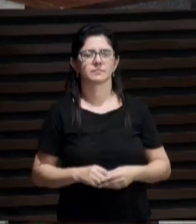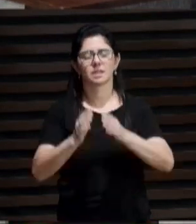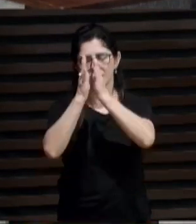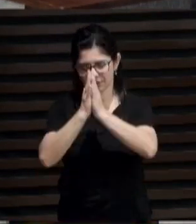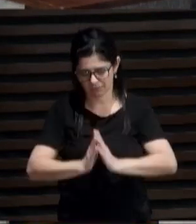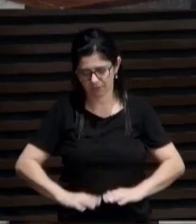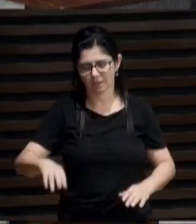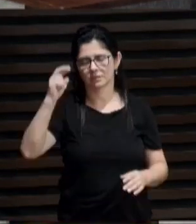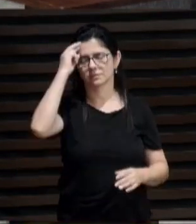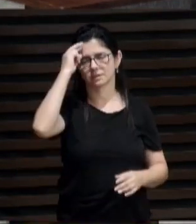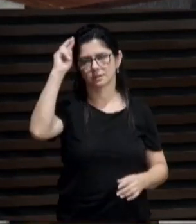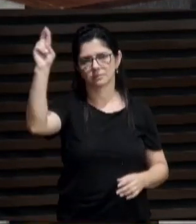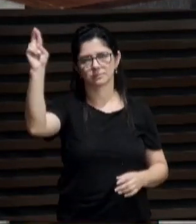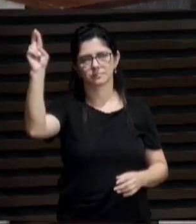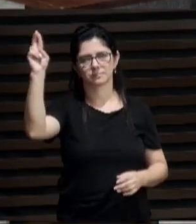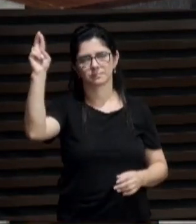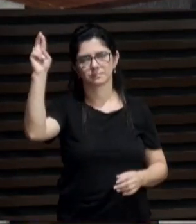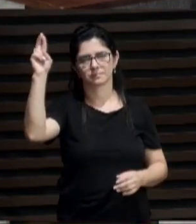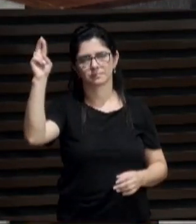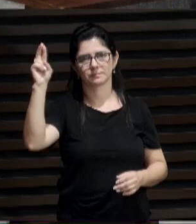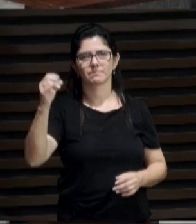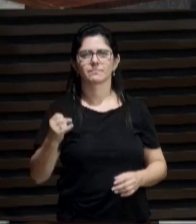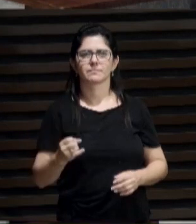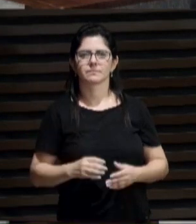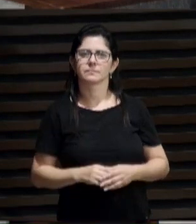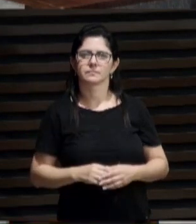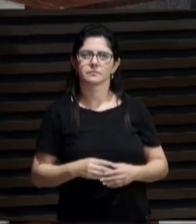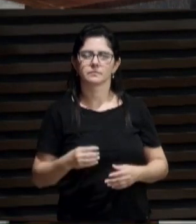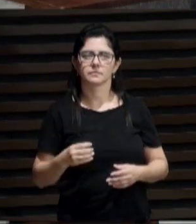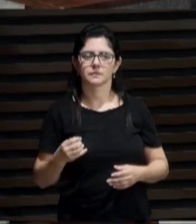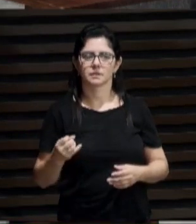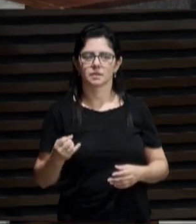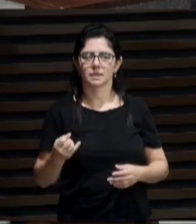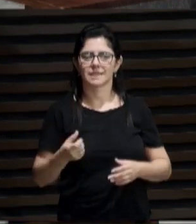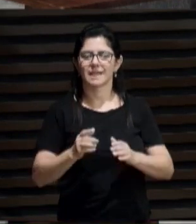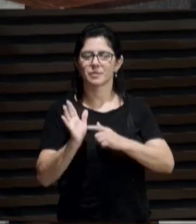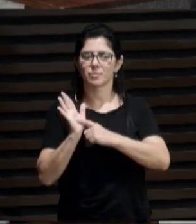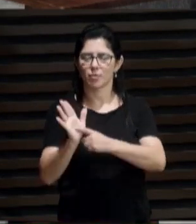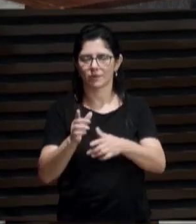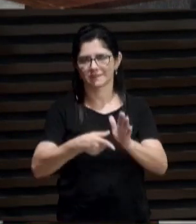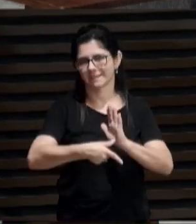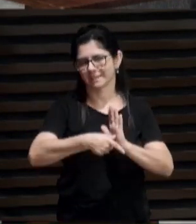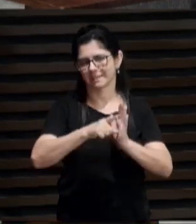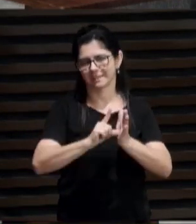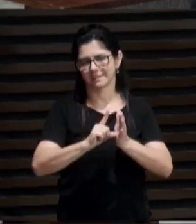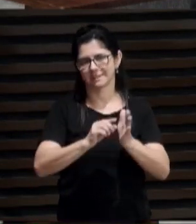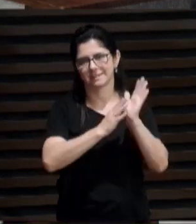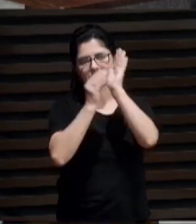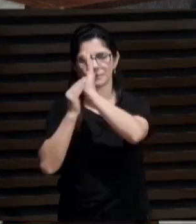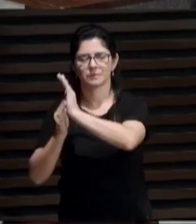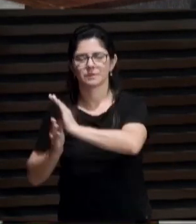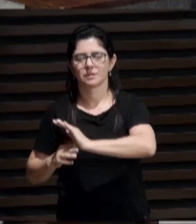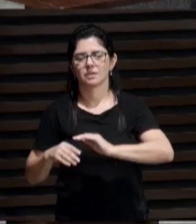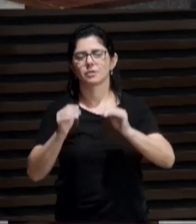adorar ao Senhor, ela tem um princípio anterior ao louvor. Só adora de